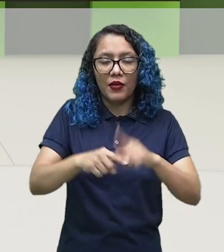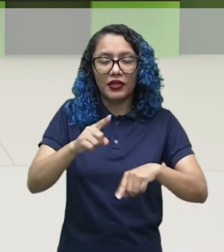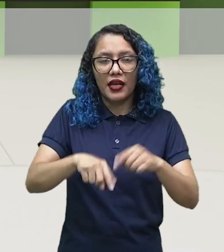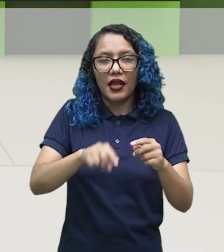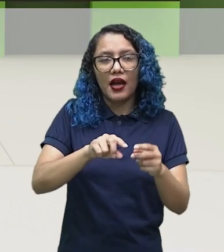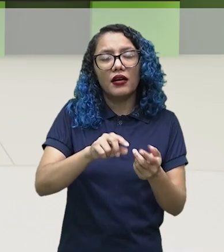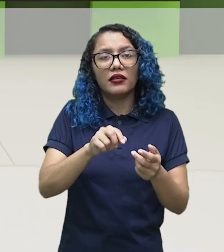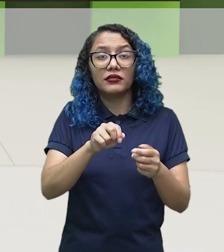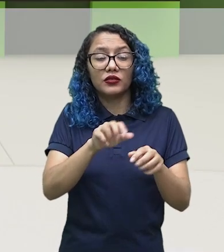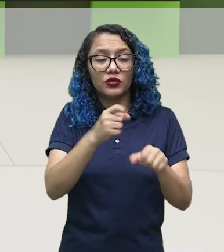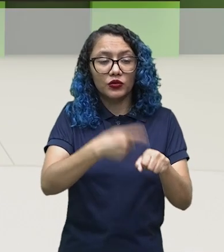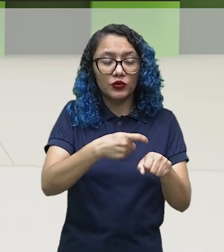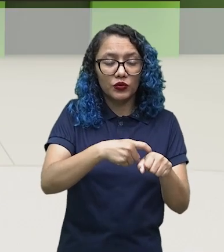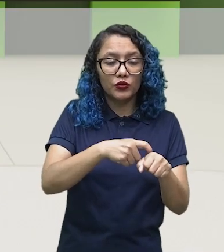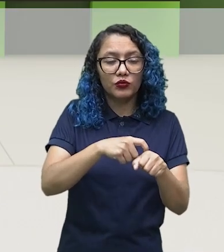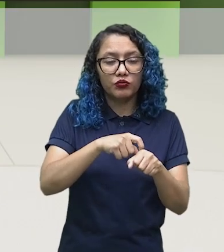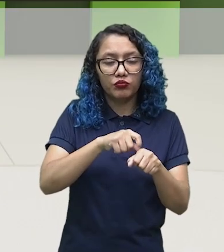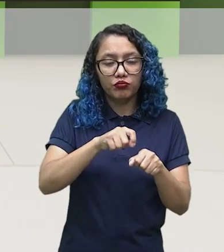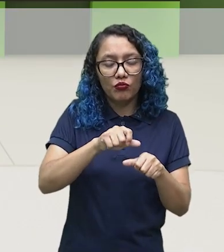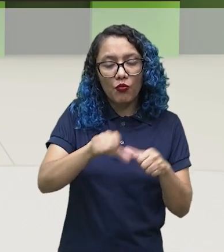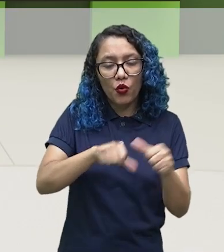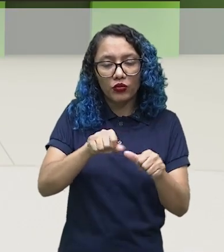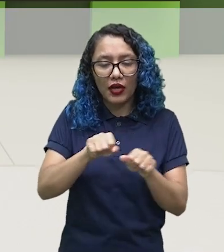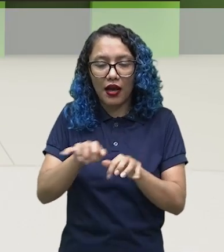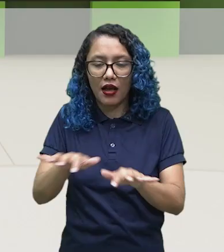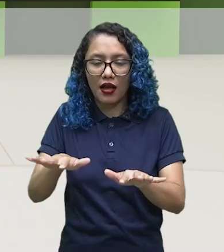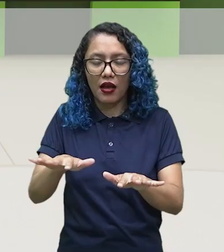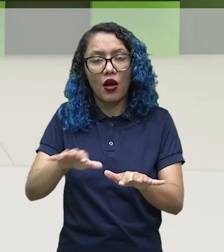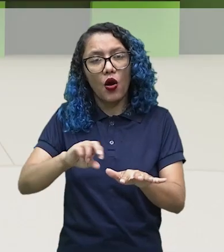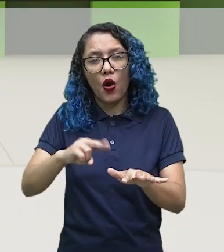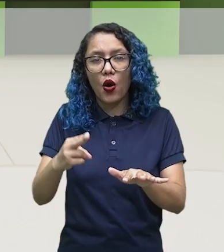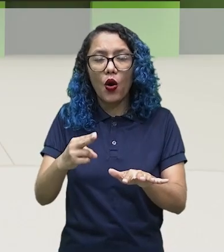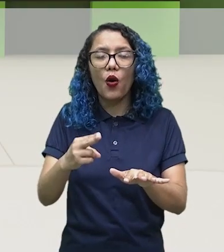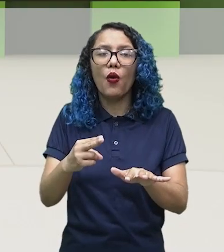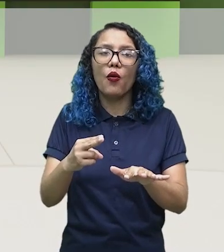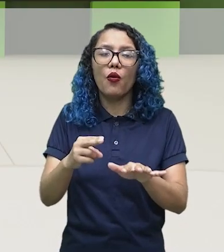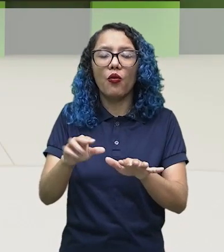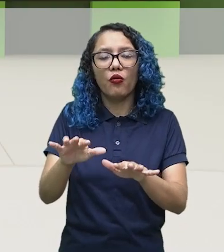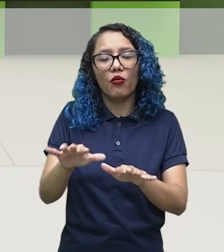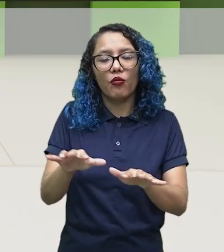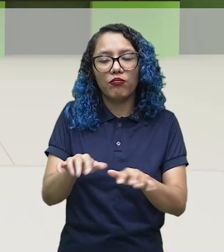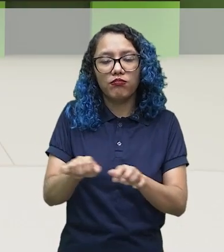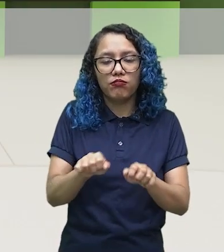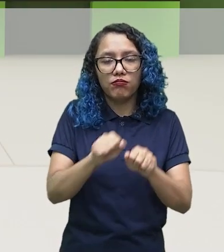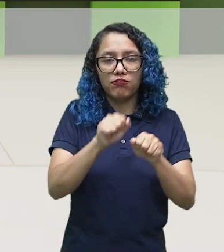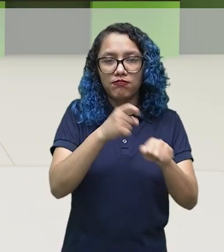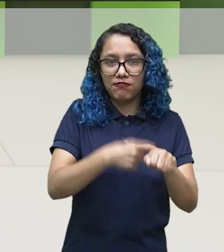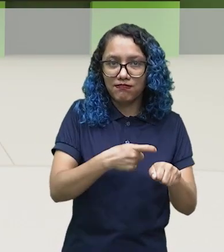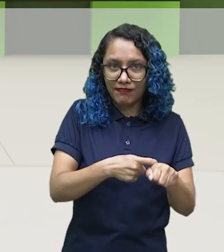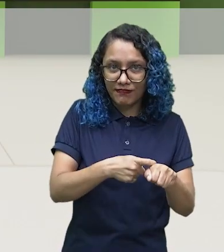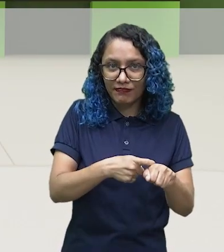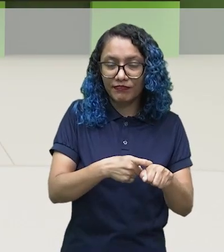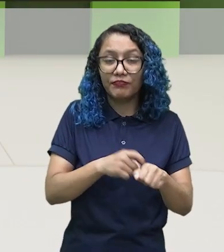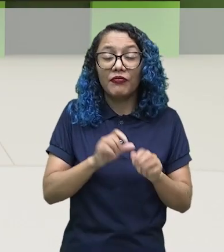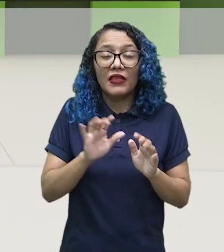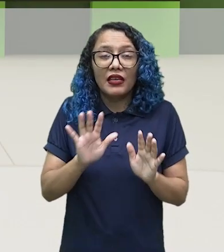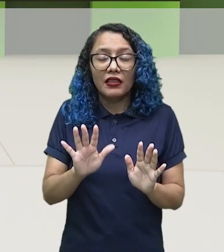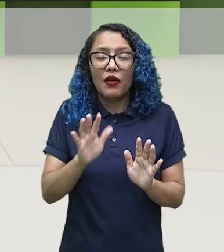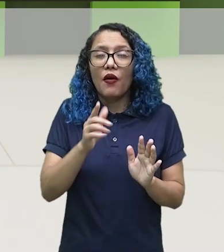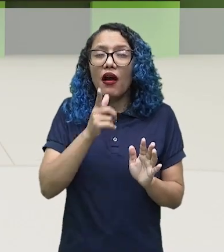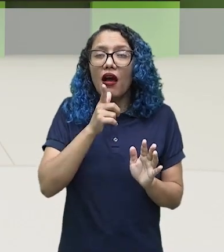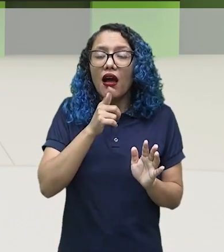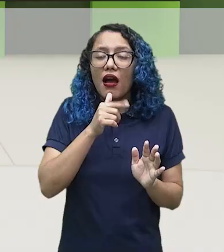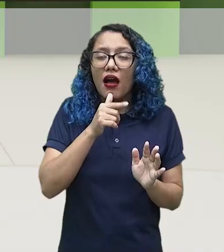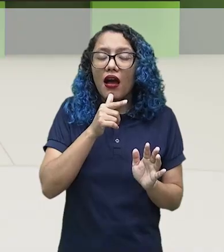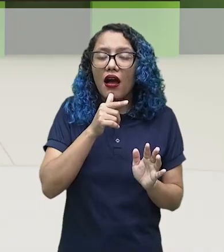do sólido para o líquido ou do líquido para o sólido, né? Esse é chamado de ponto de fusão. No caso da água, né, o ponto